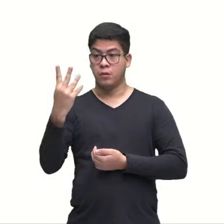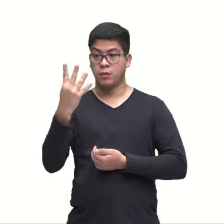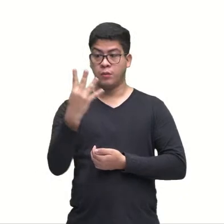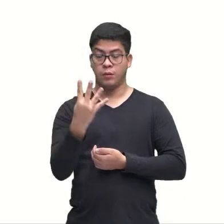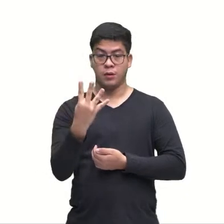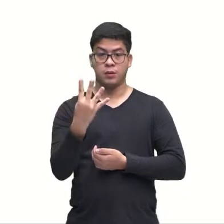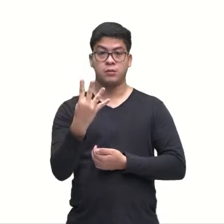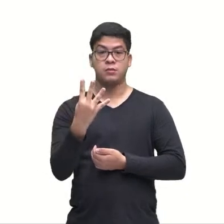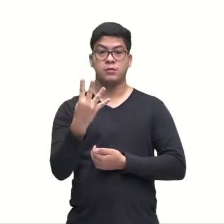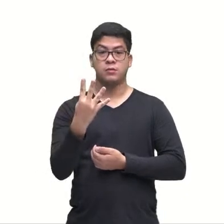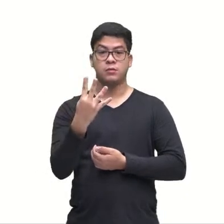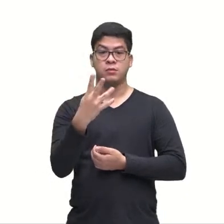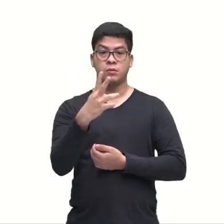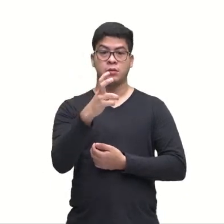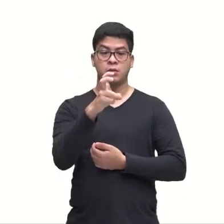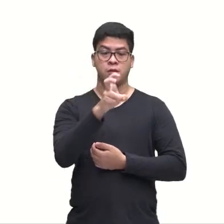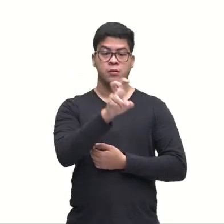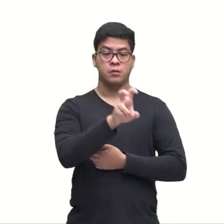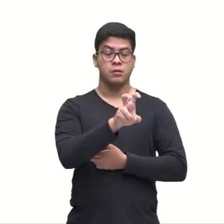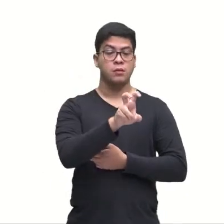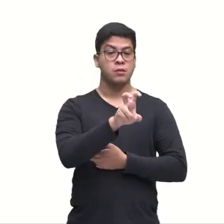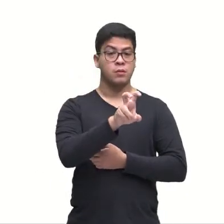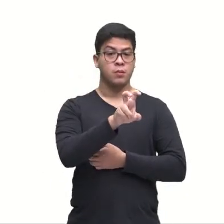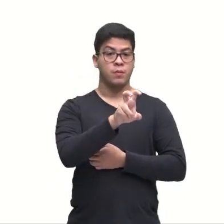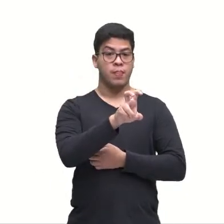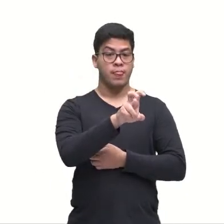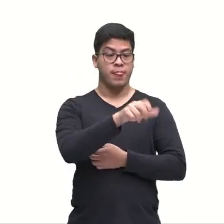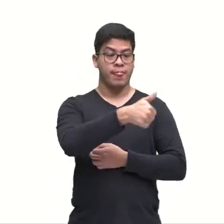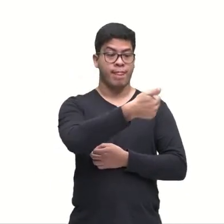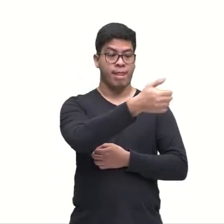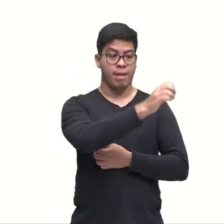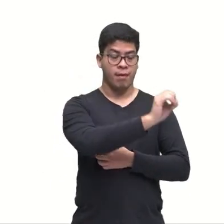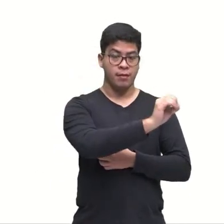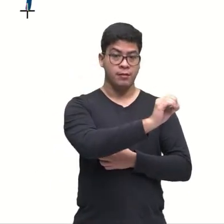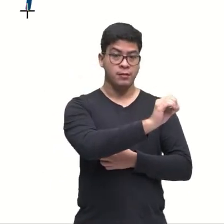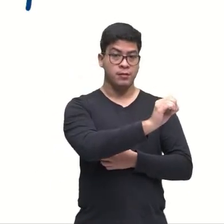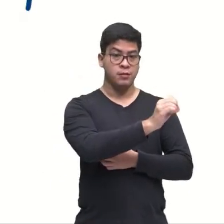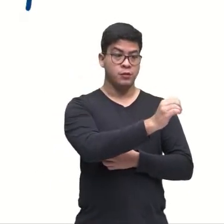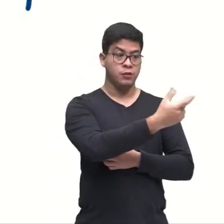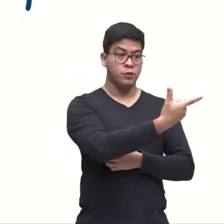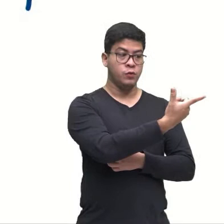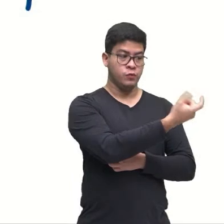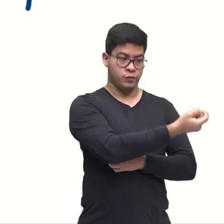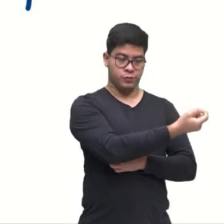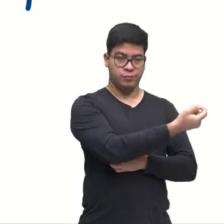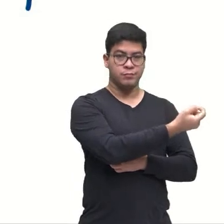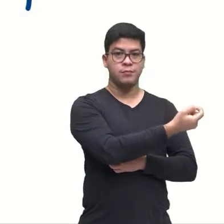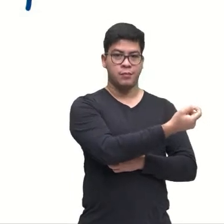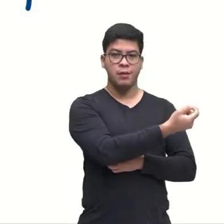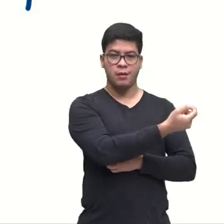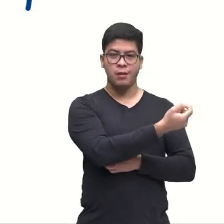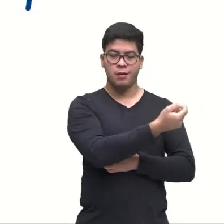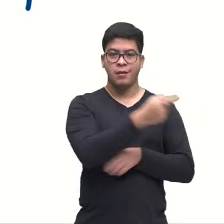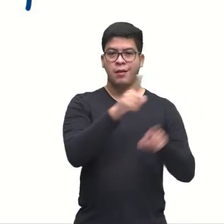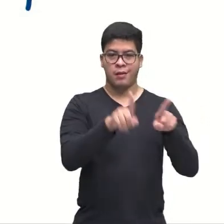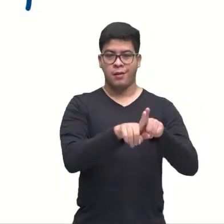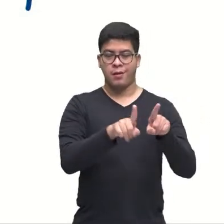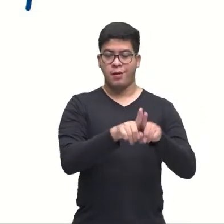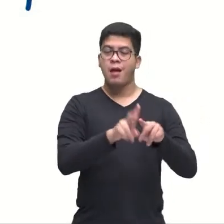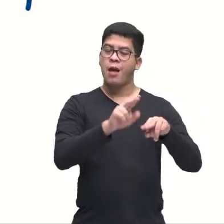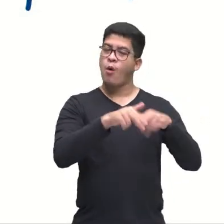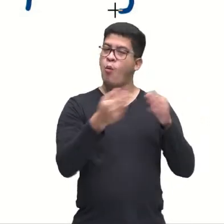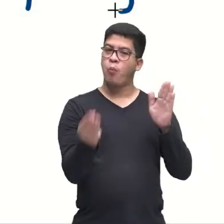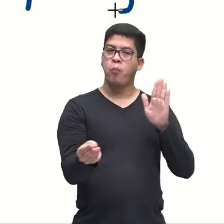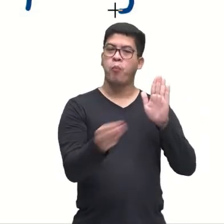4, o 5, o 10 e o 20, o próprio 20, né, o